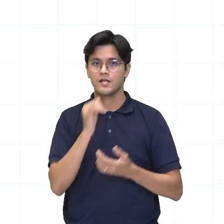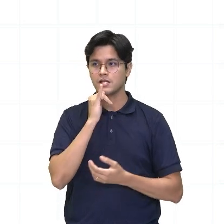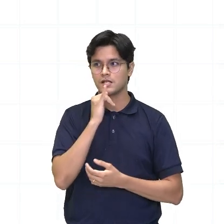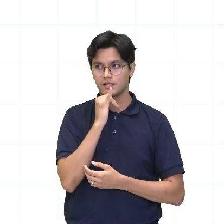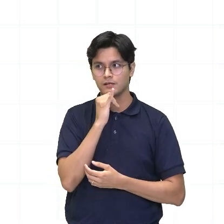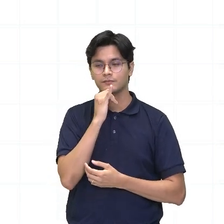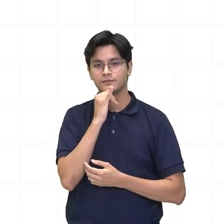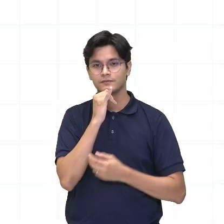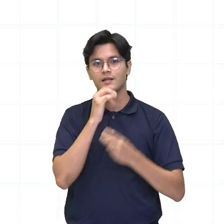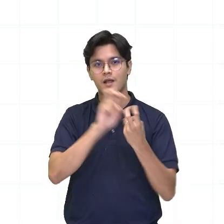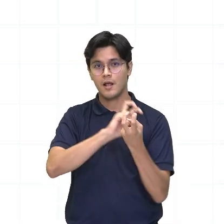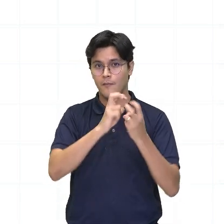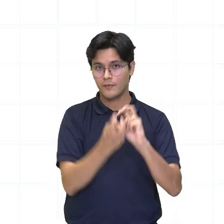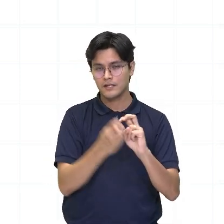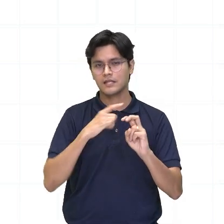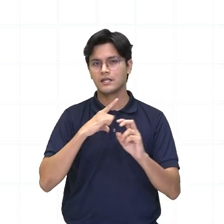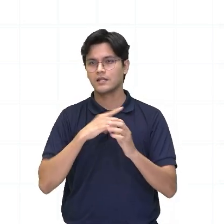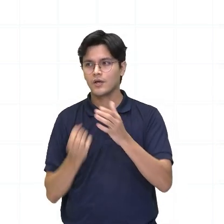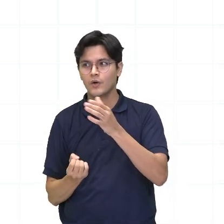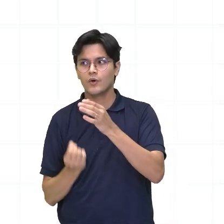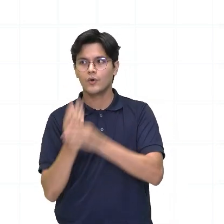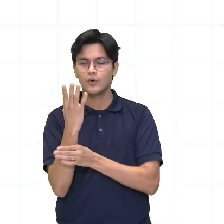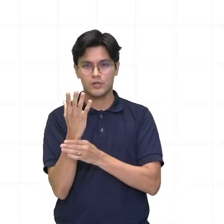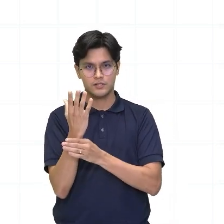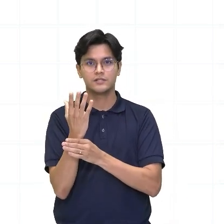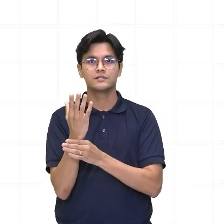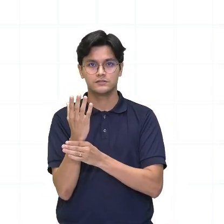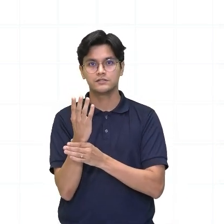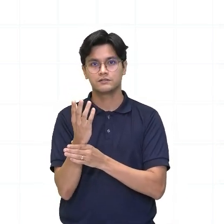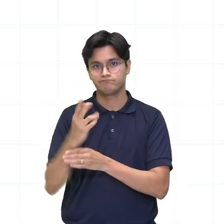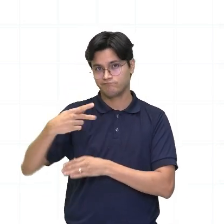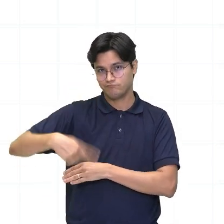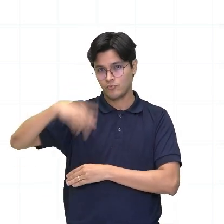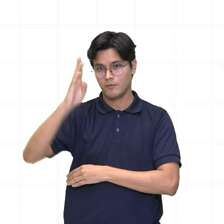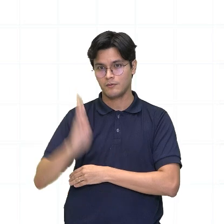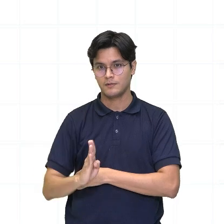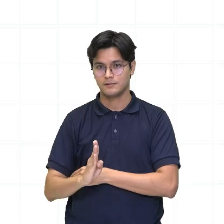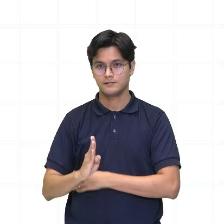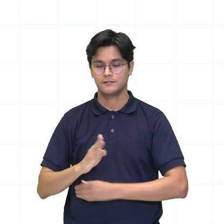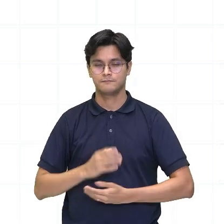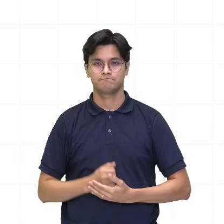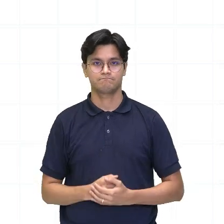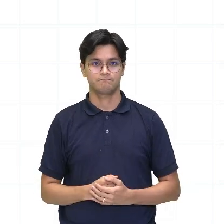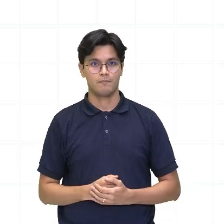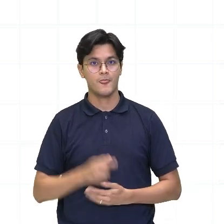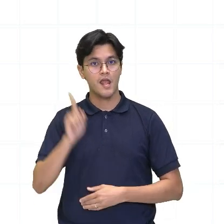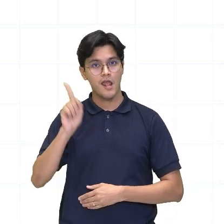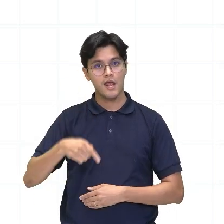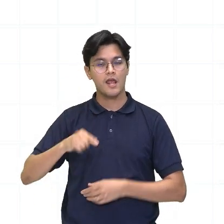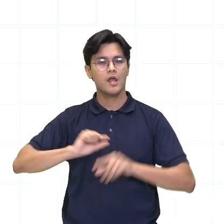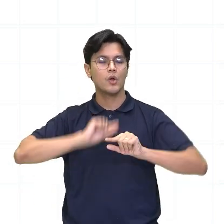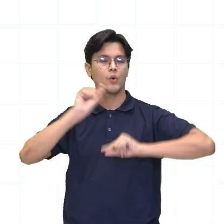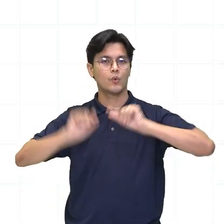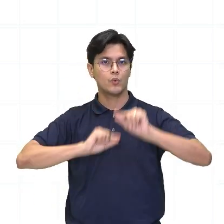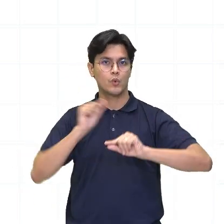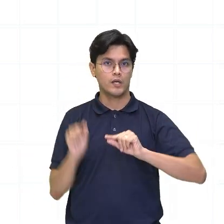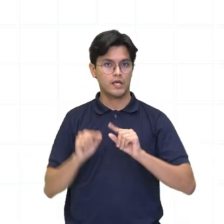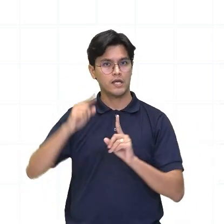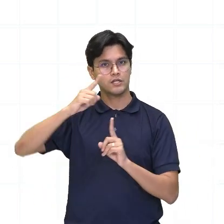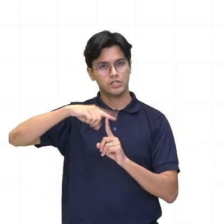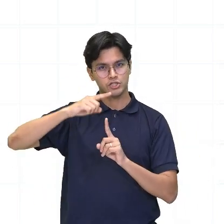capoeira, ela teve a sua origem no Brasil. É uma forma de arte